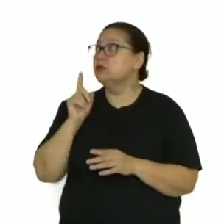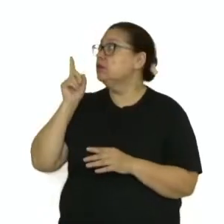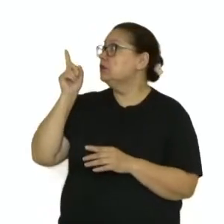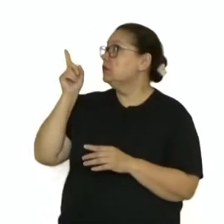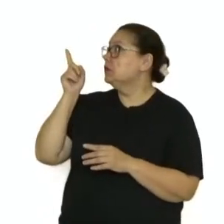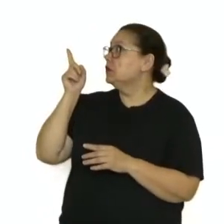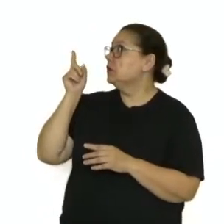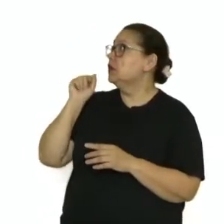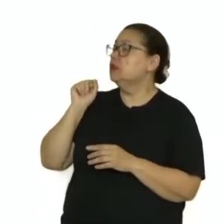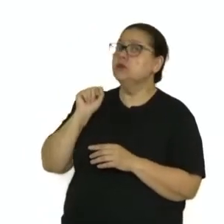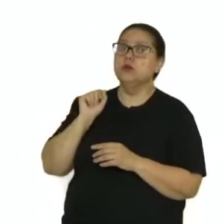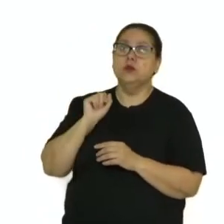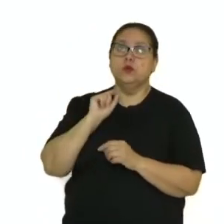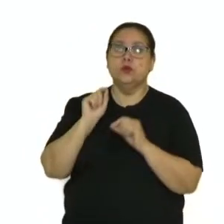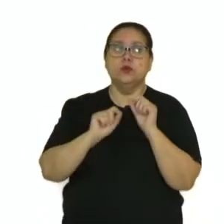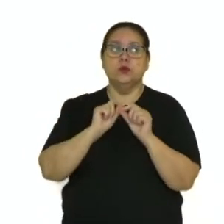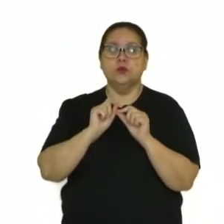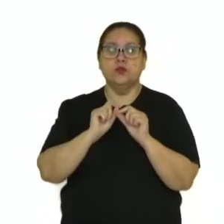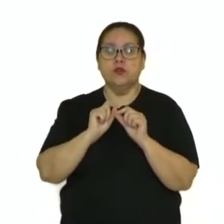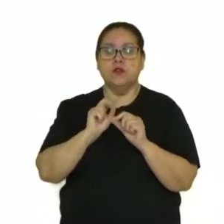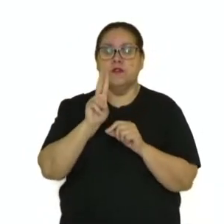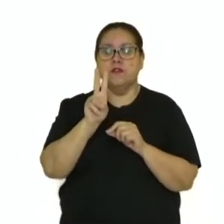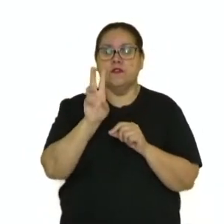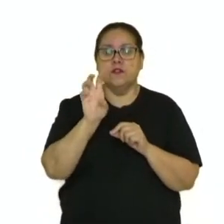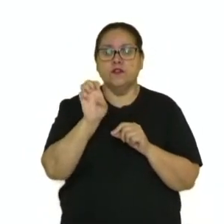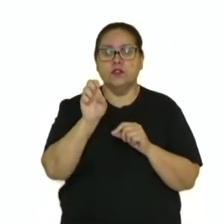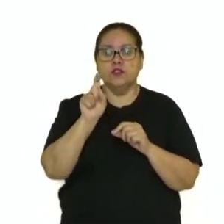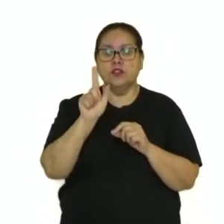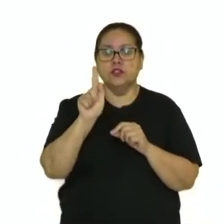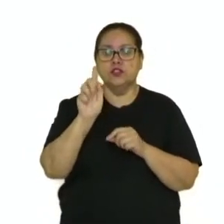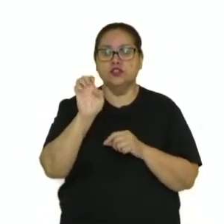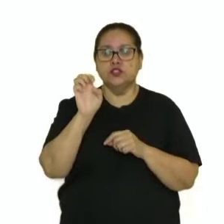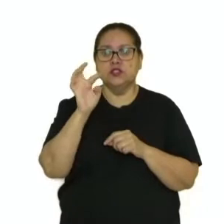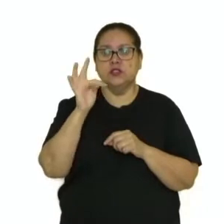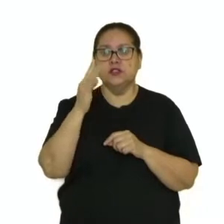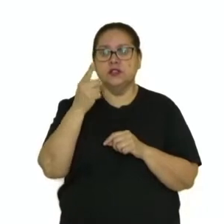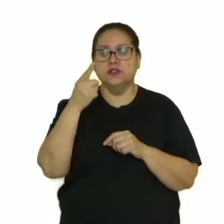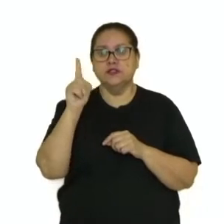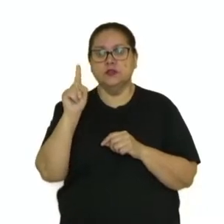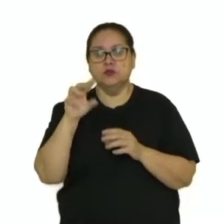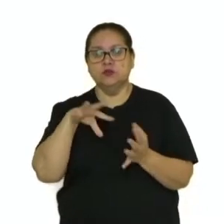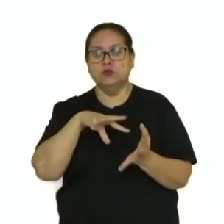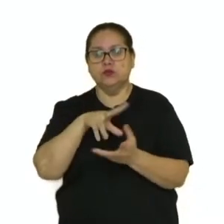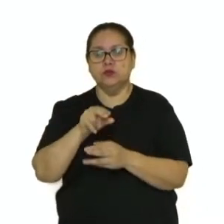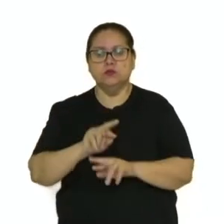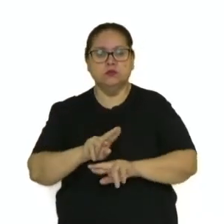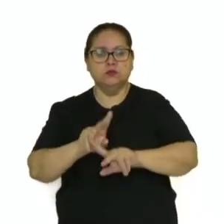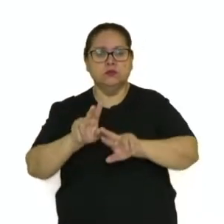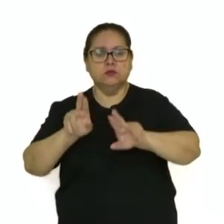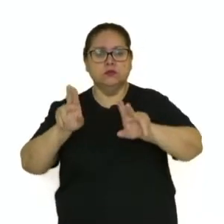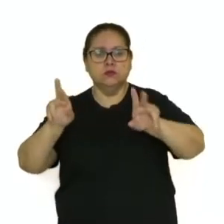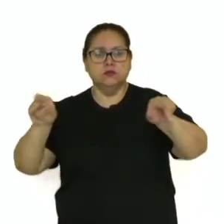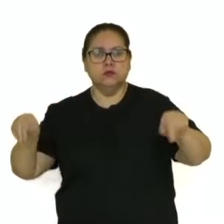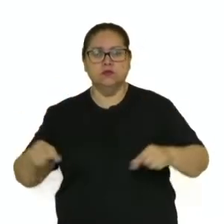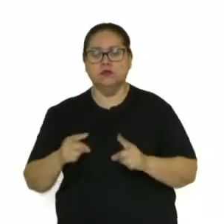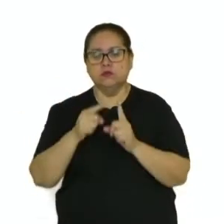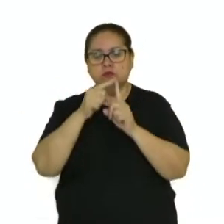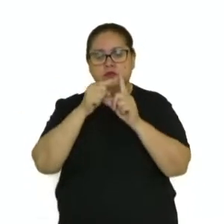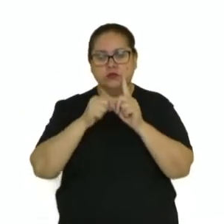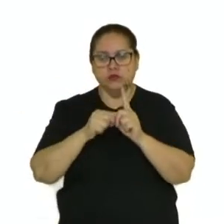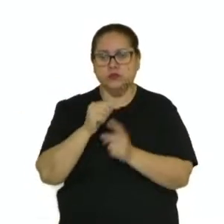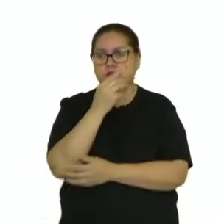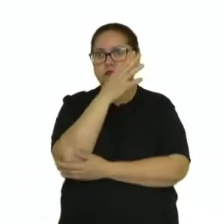aí, sobre vegetações no mundo. Repare que existem uma variedade enorme de tipos diferentes de